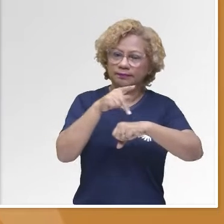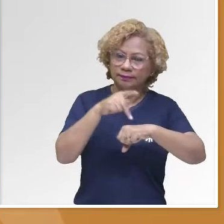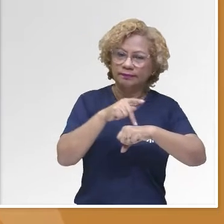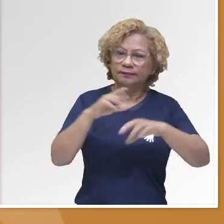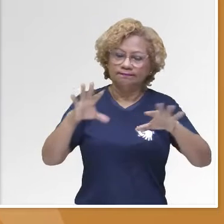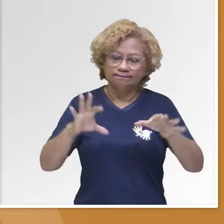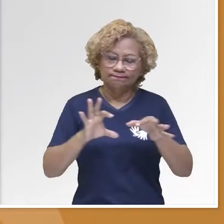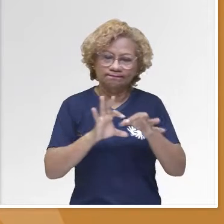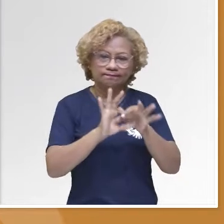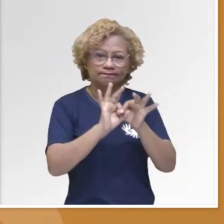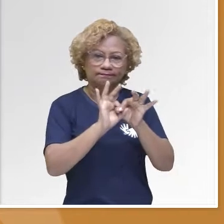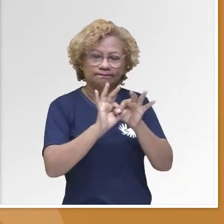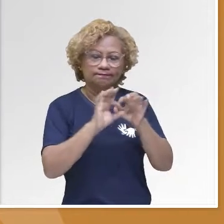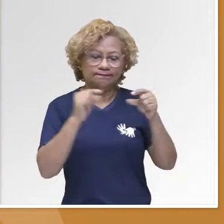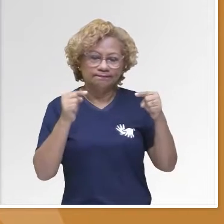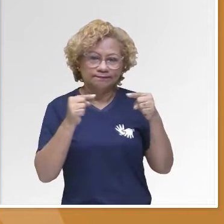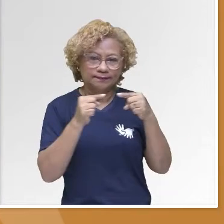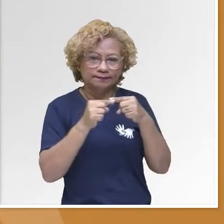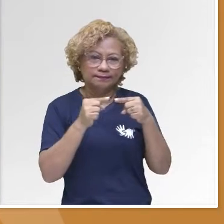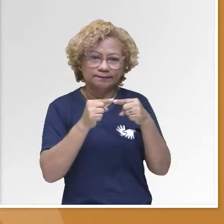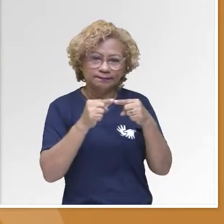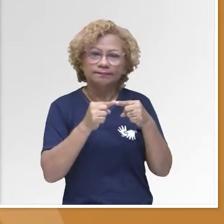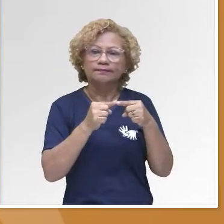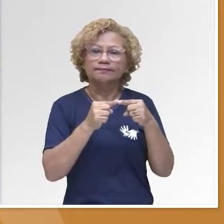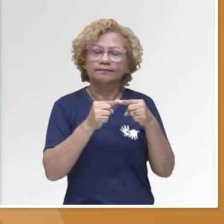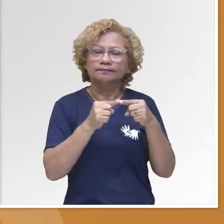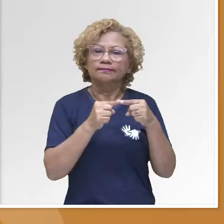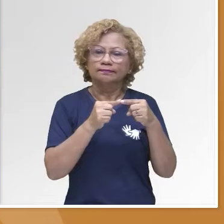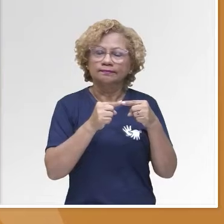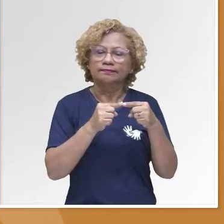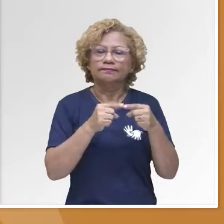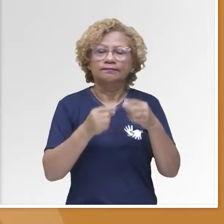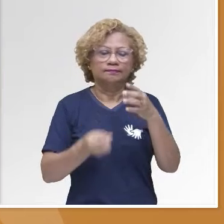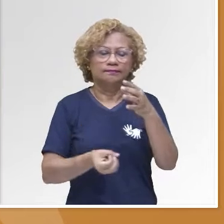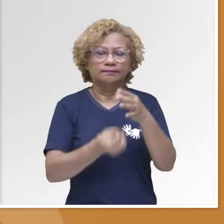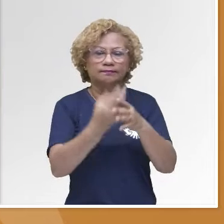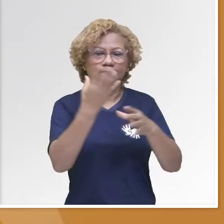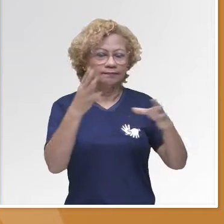acordos para o estabelecimento de blocos